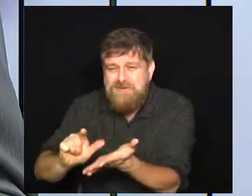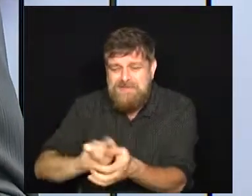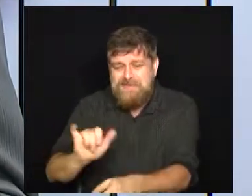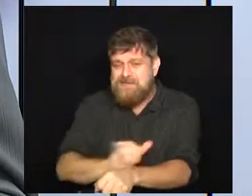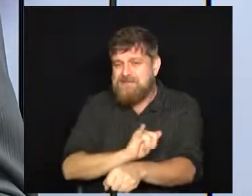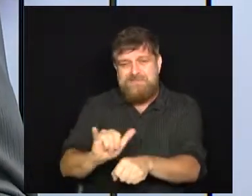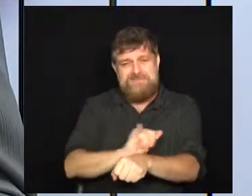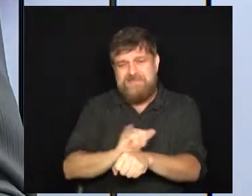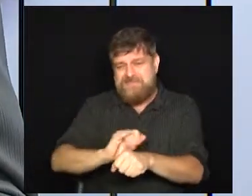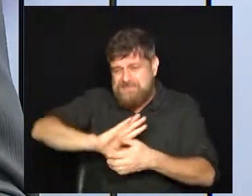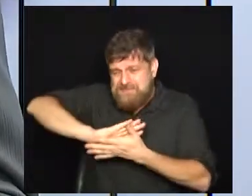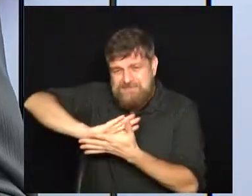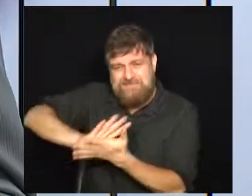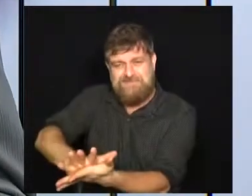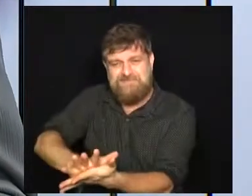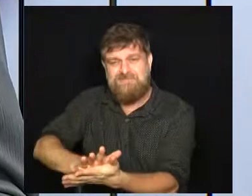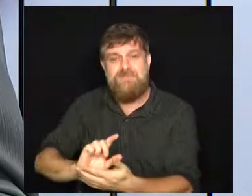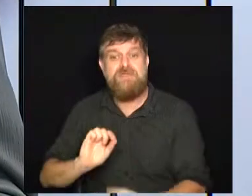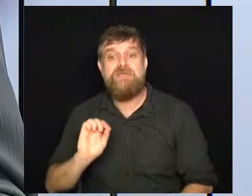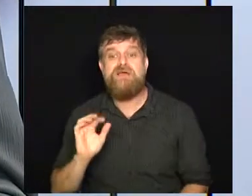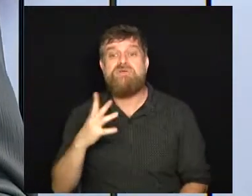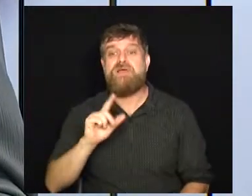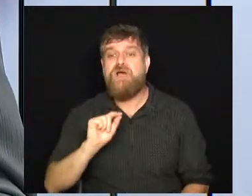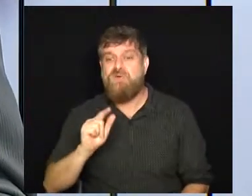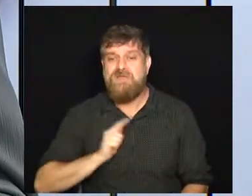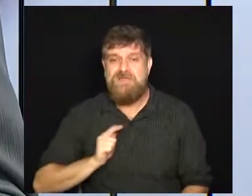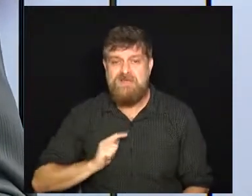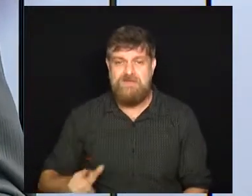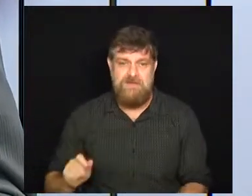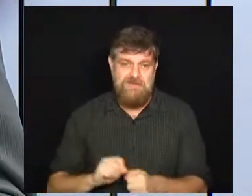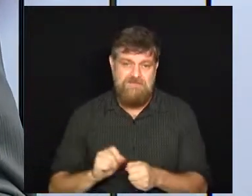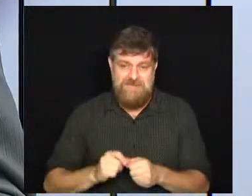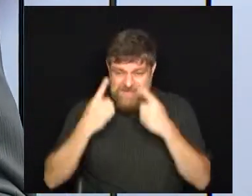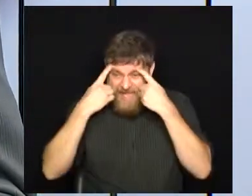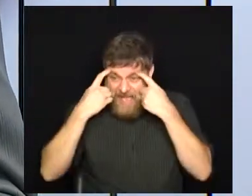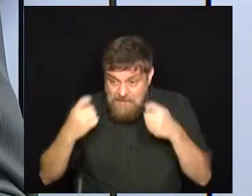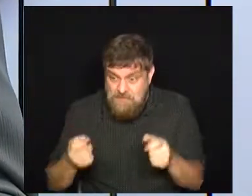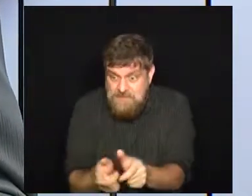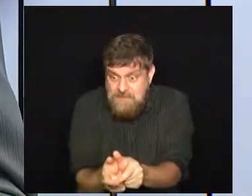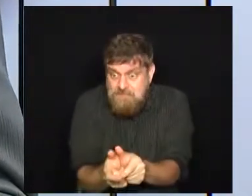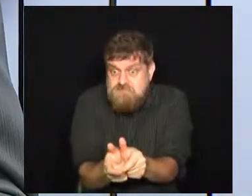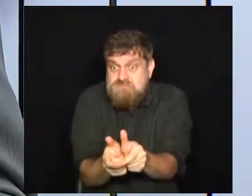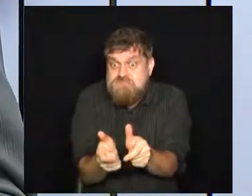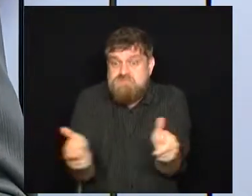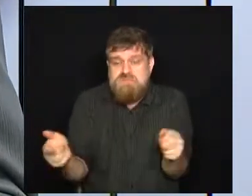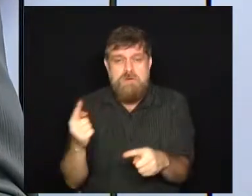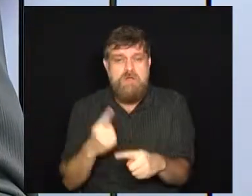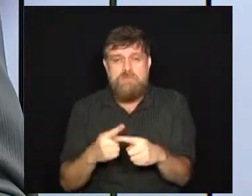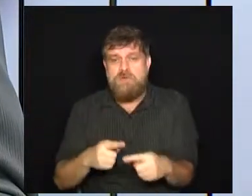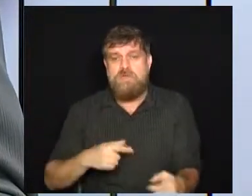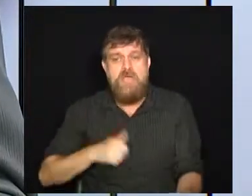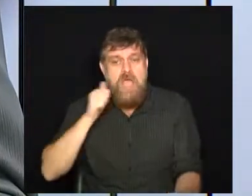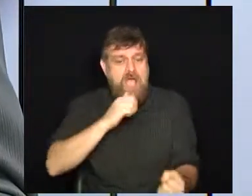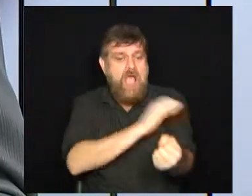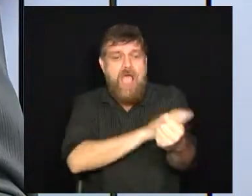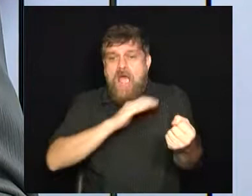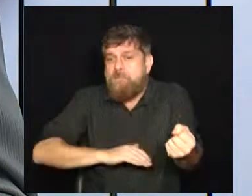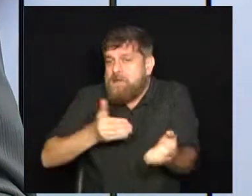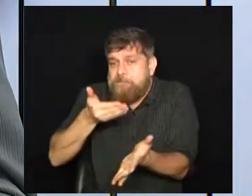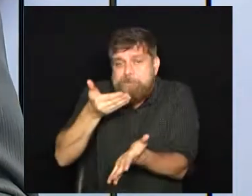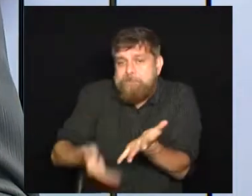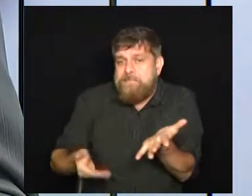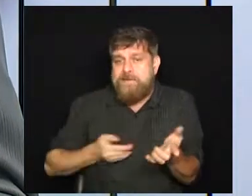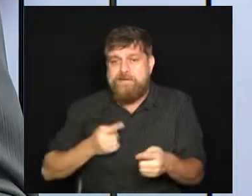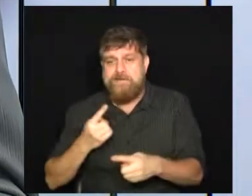frontal que acaba ajudando no aumento da violência, porque tira o empoderamento da mulher na medida que você